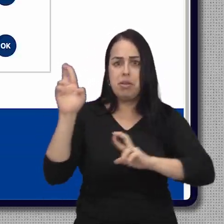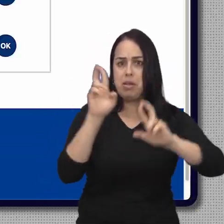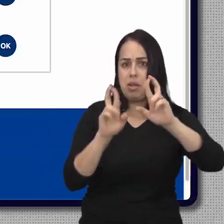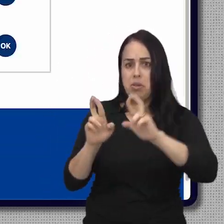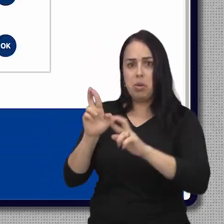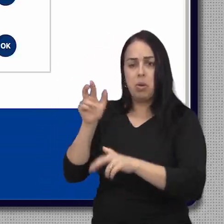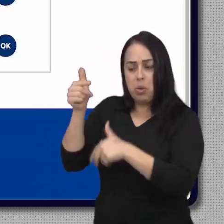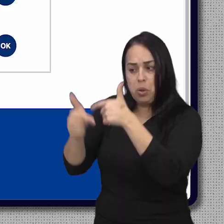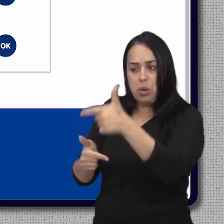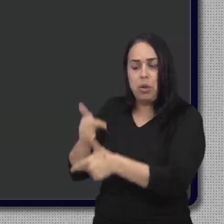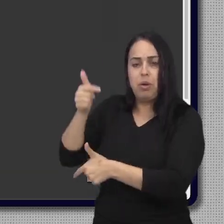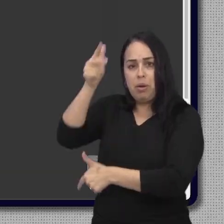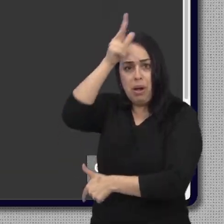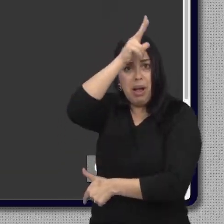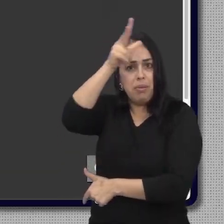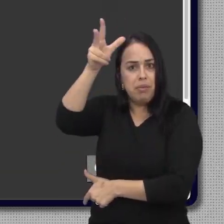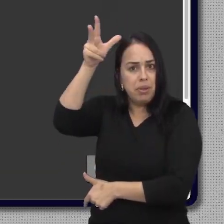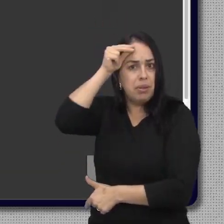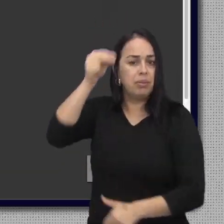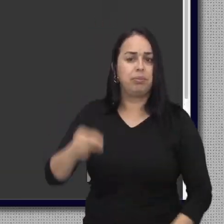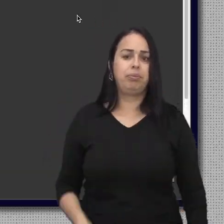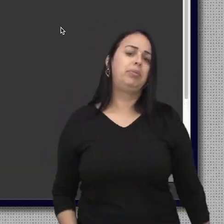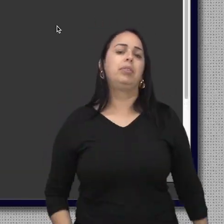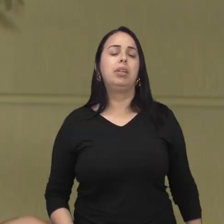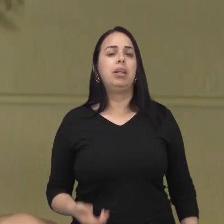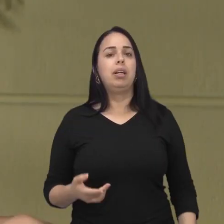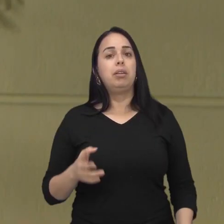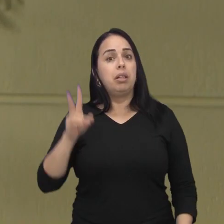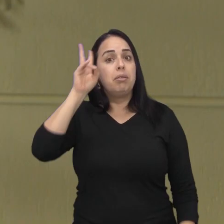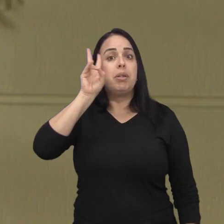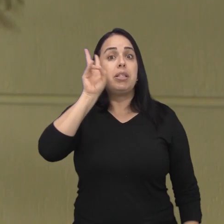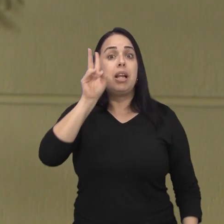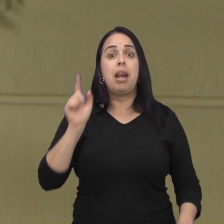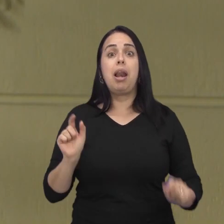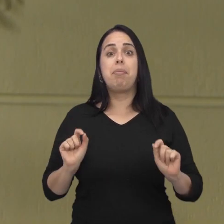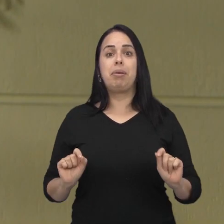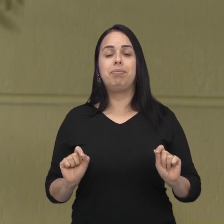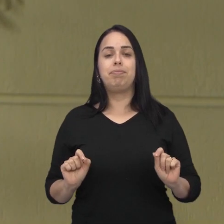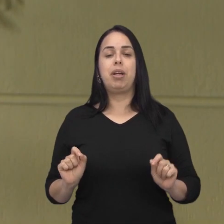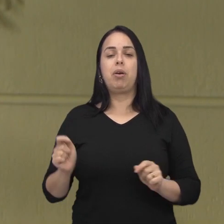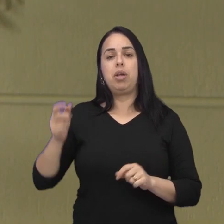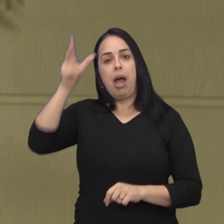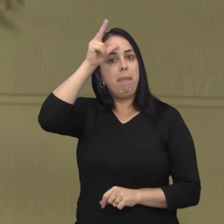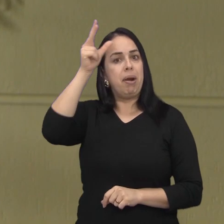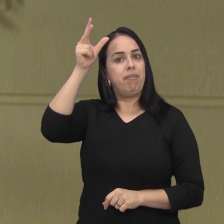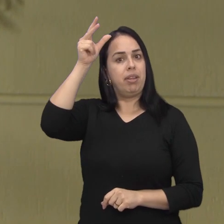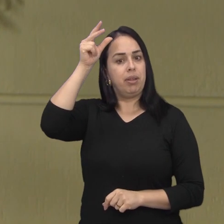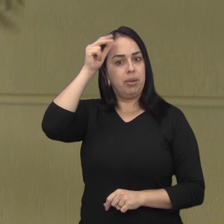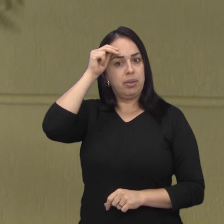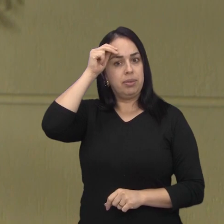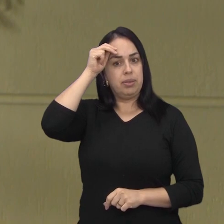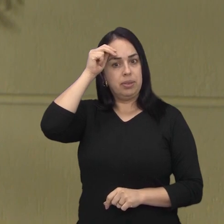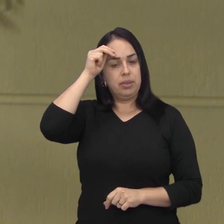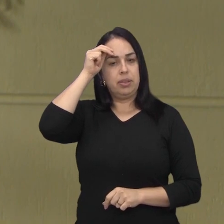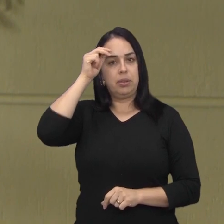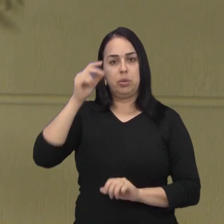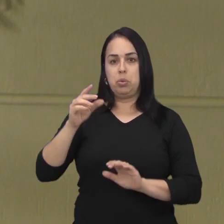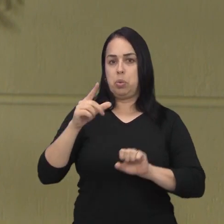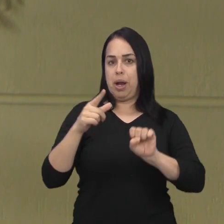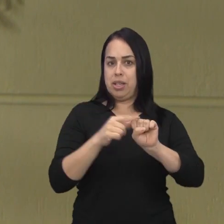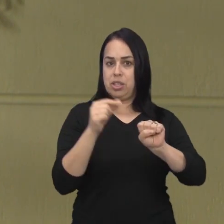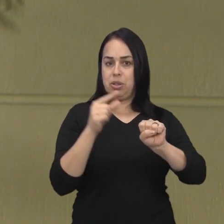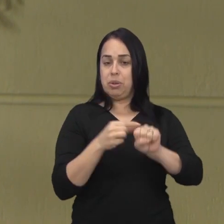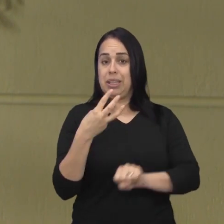acompanhar e fiscalizar de perto as atividades da prefeitura. O que a gente precisa lembrar é que a administração